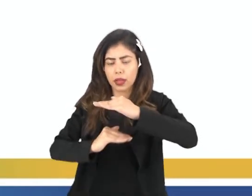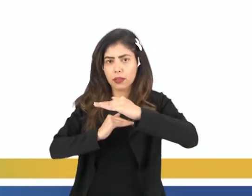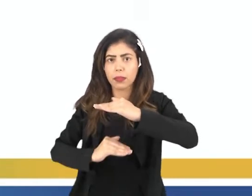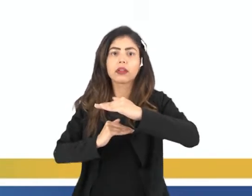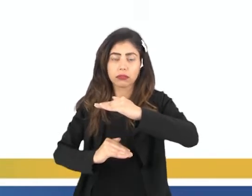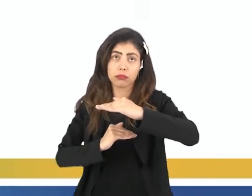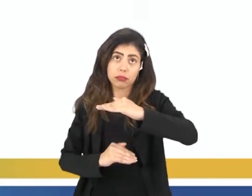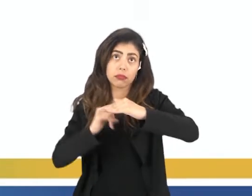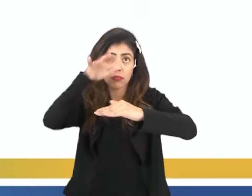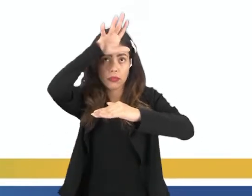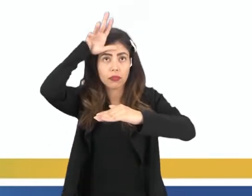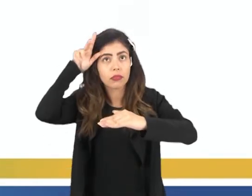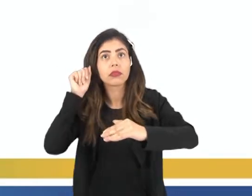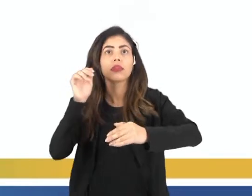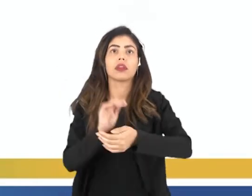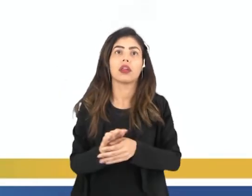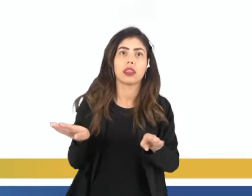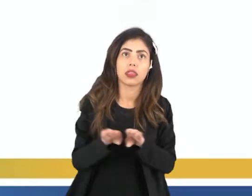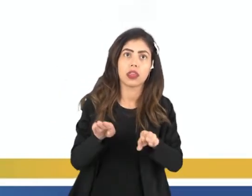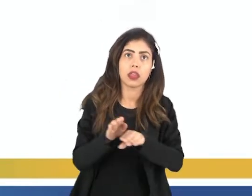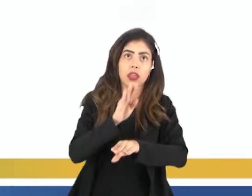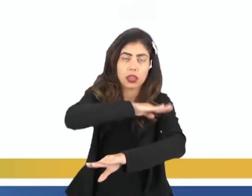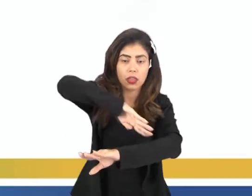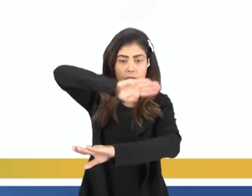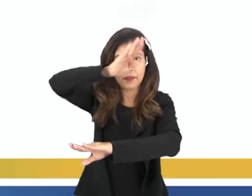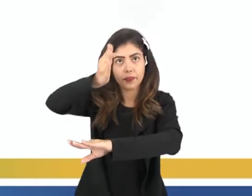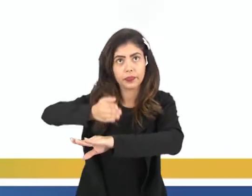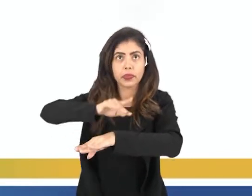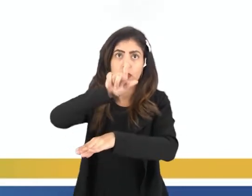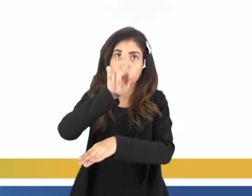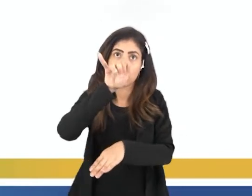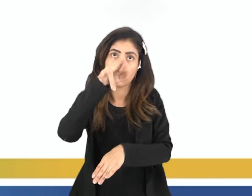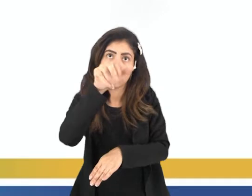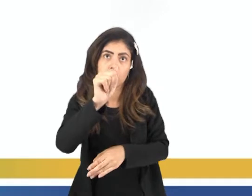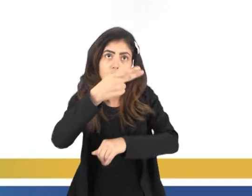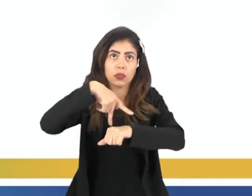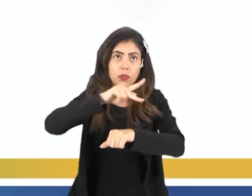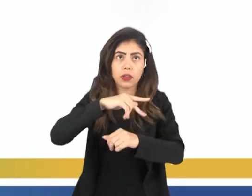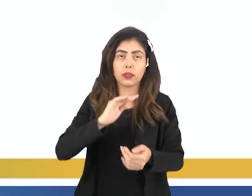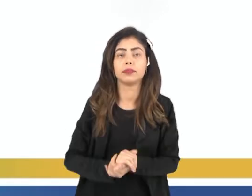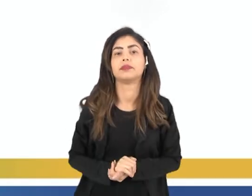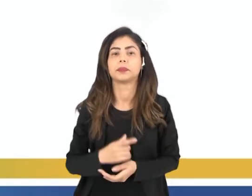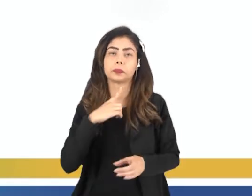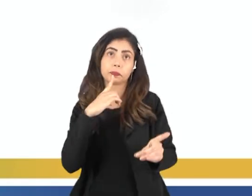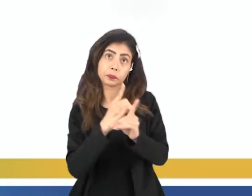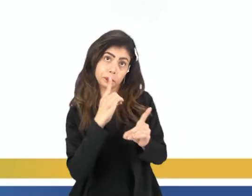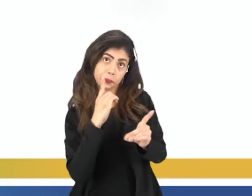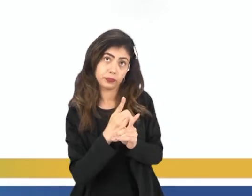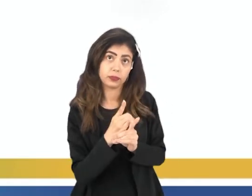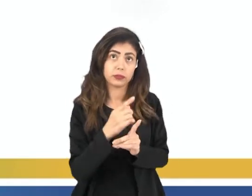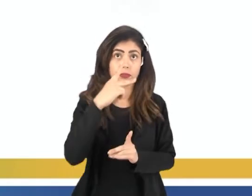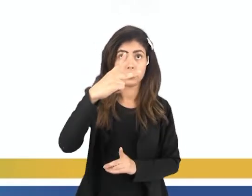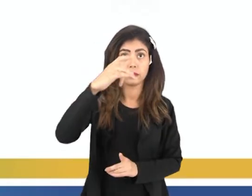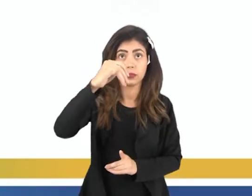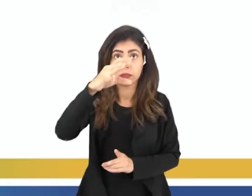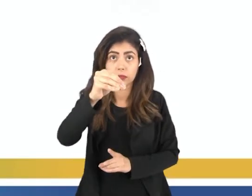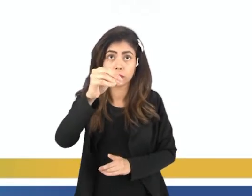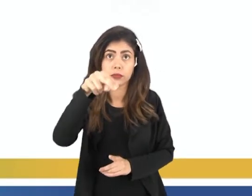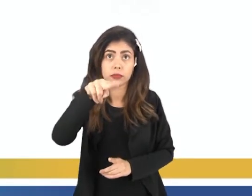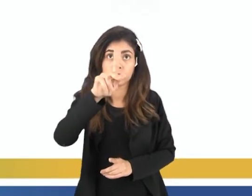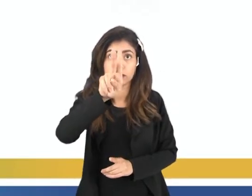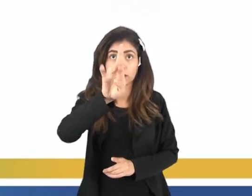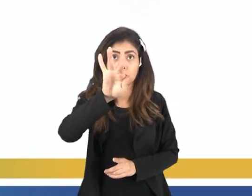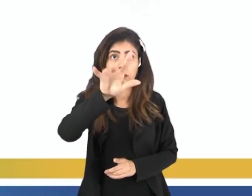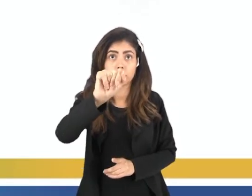planície amazônica, e mais alta Planalto das Guianas do país. É o Planalto que se encontra o Pico da Neblina,